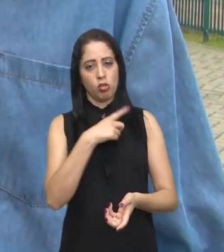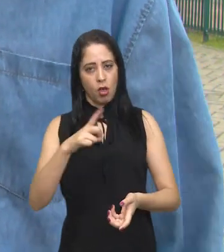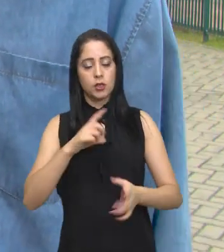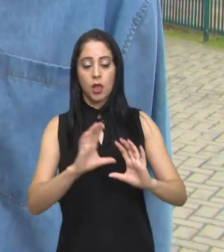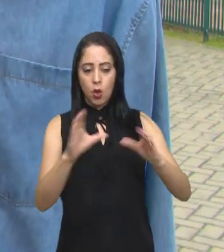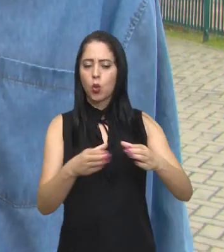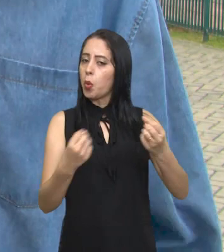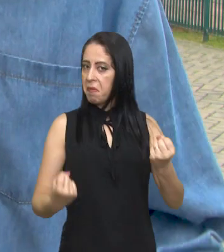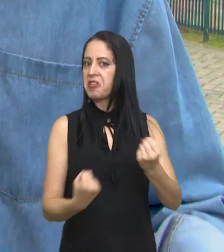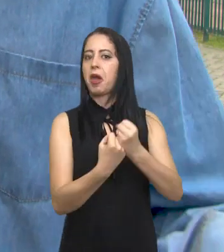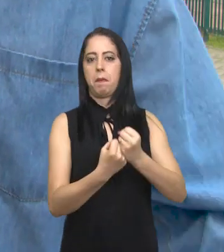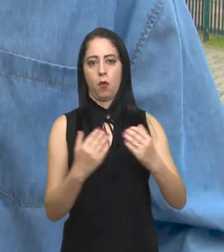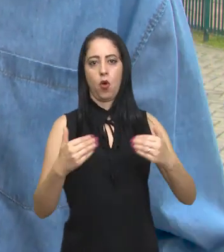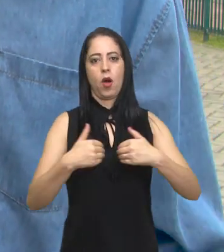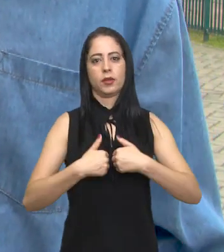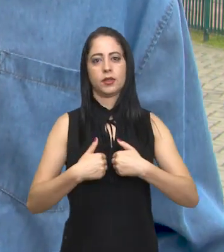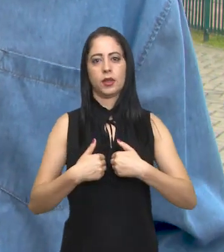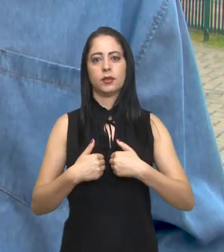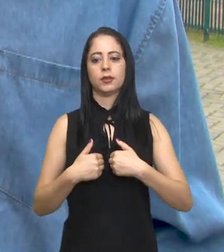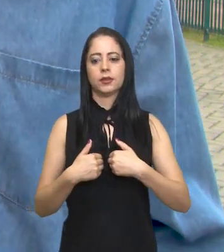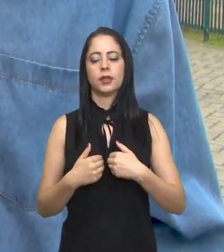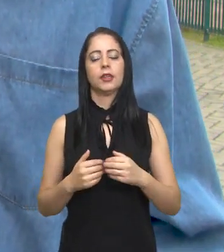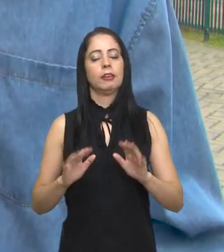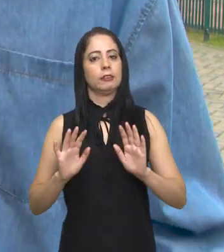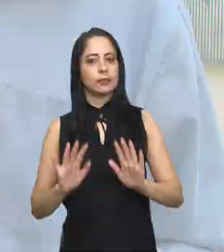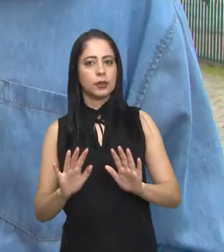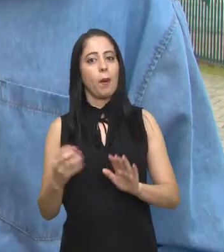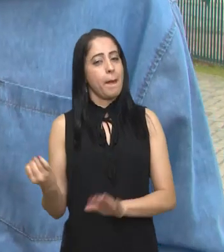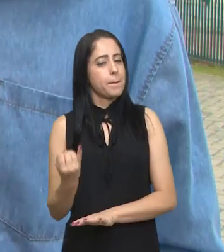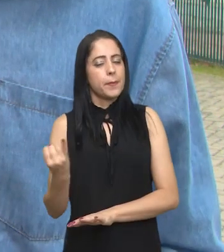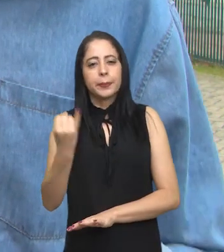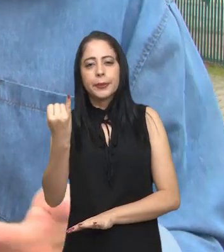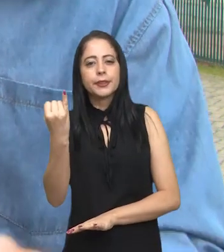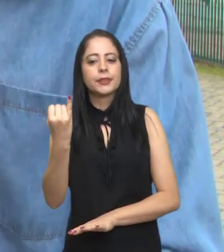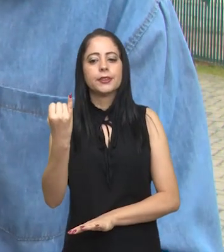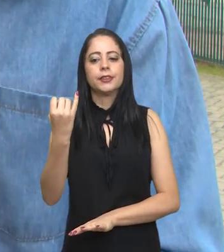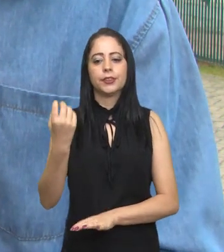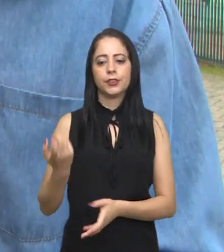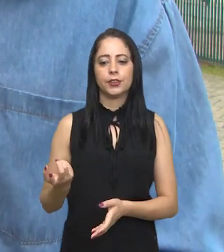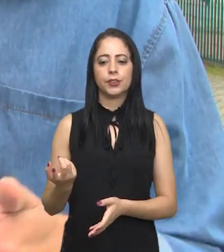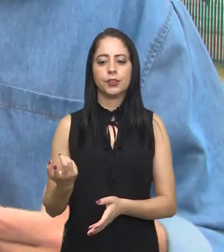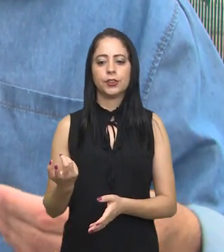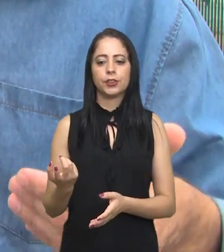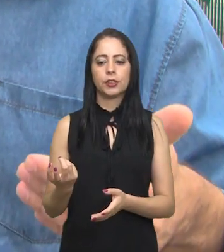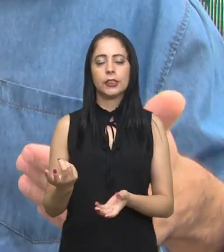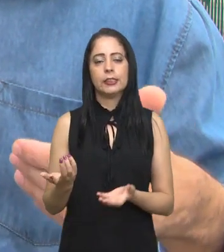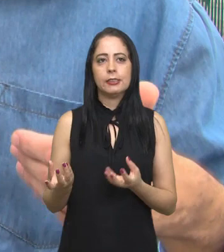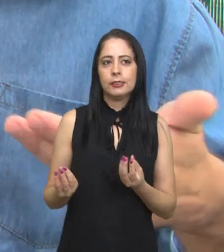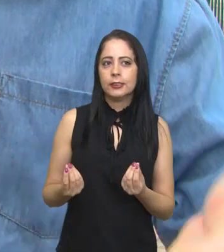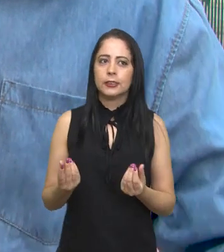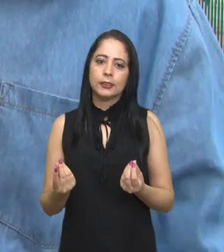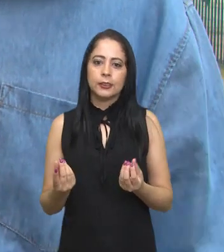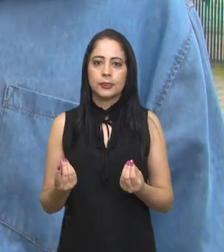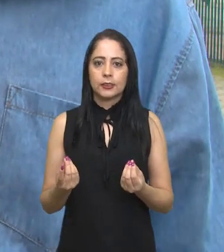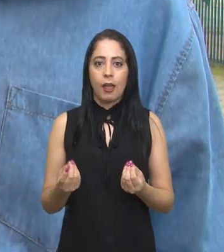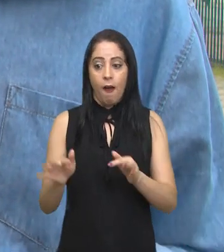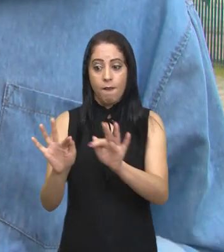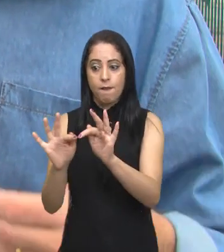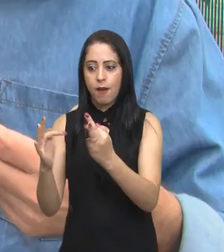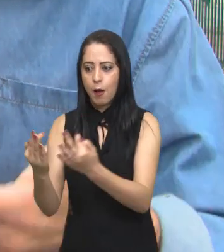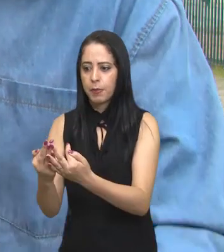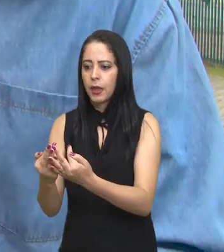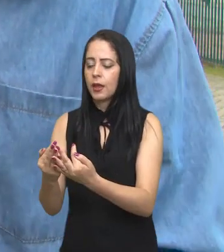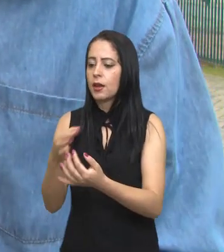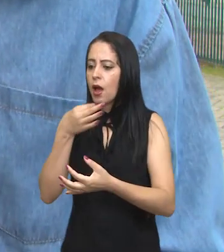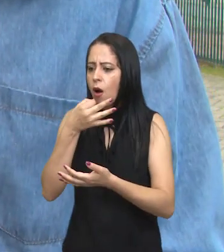defesa da pessoa com autismo a criar políticas públicas é importantíssimo que a gente venha não é possa é ouvir os